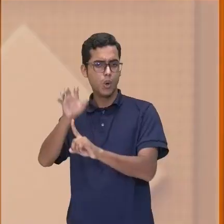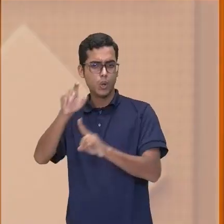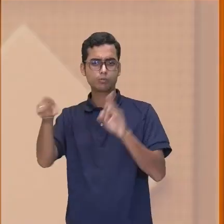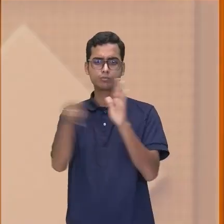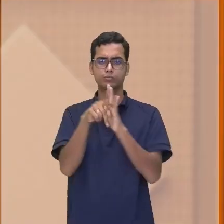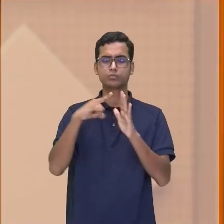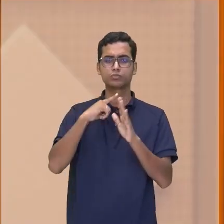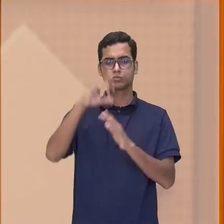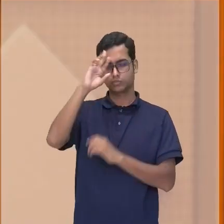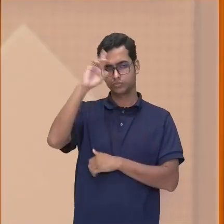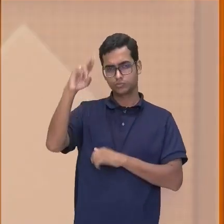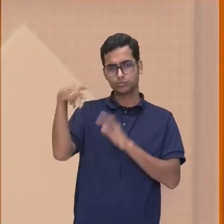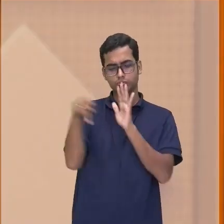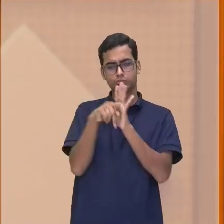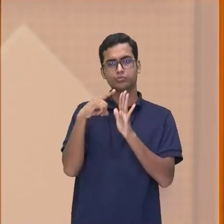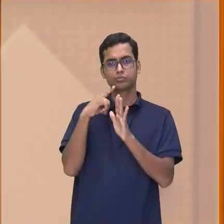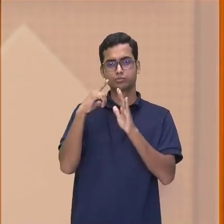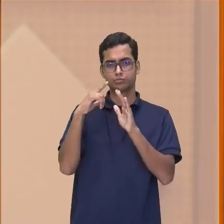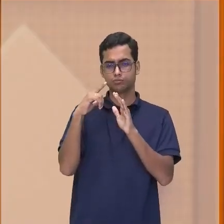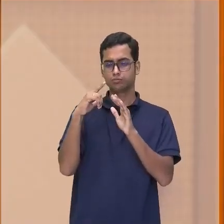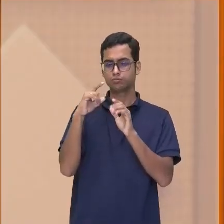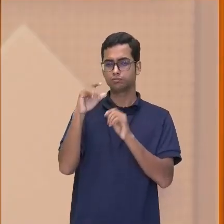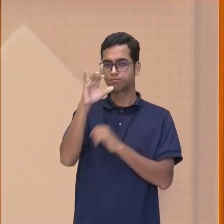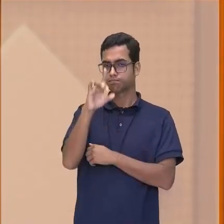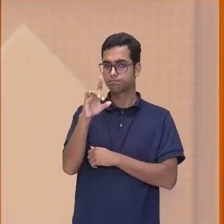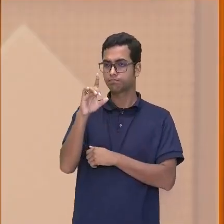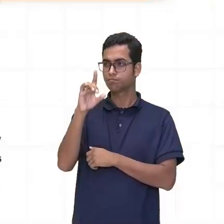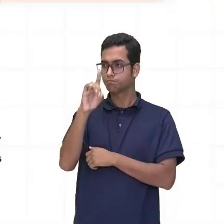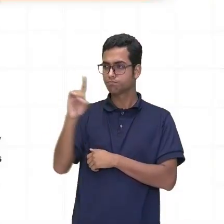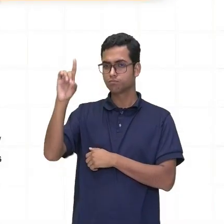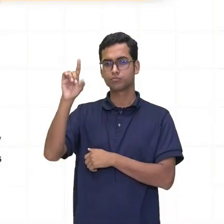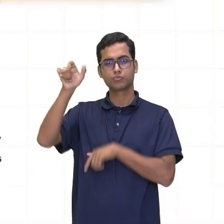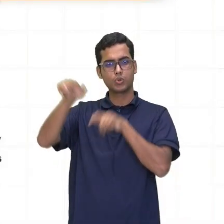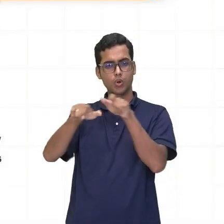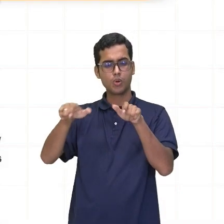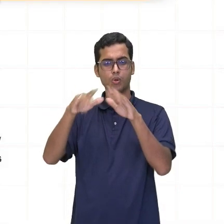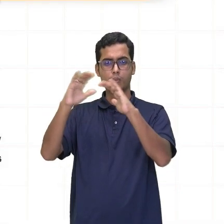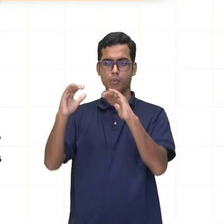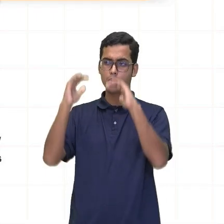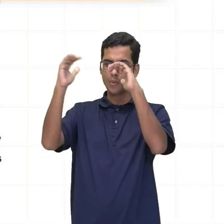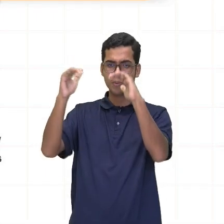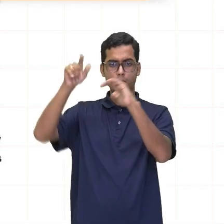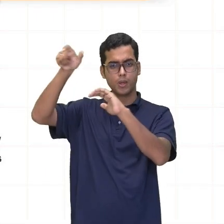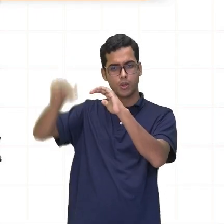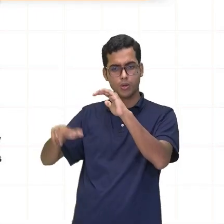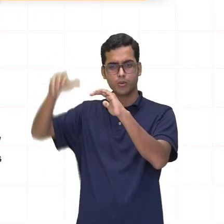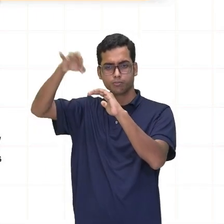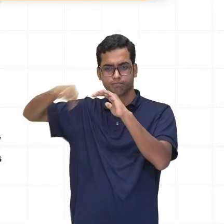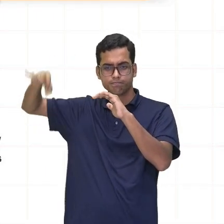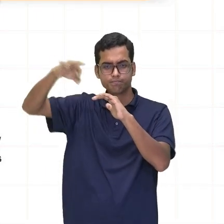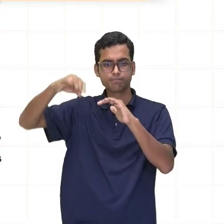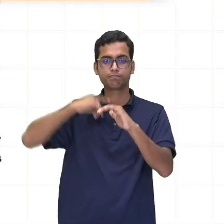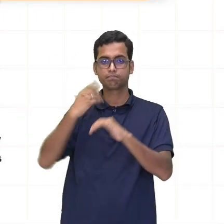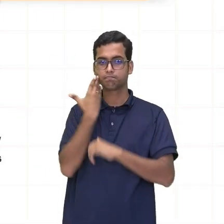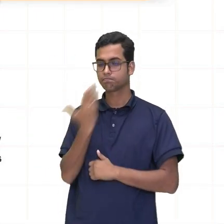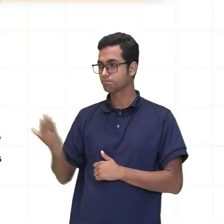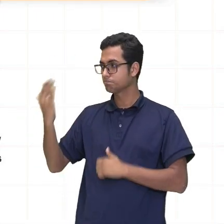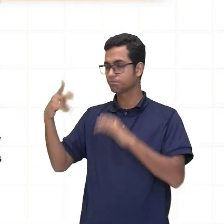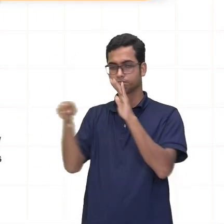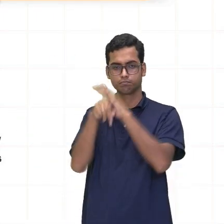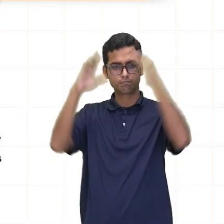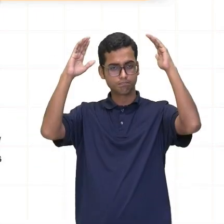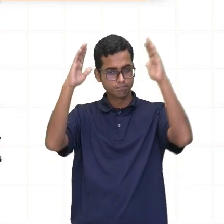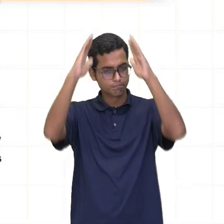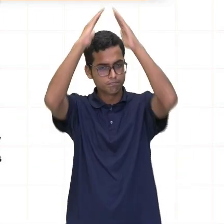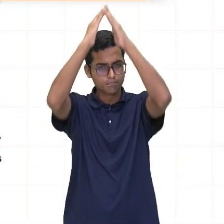autoridade divina, certo? Jacques Bossuet, ele fala o seguinte, né? Ele é bispo e teólogo francês, ele vai